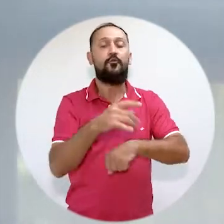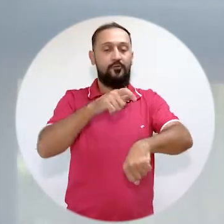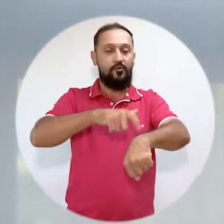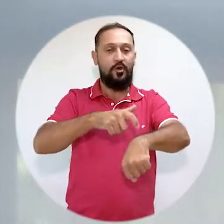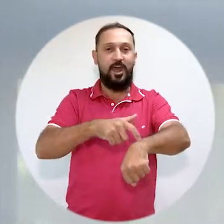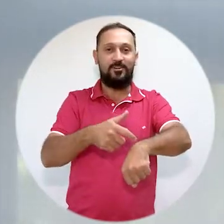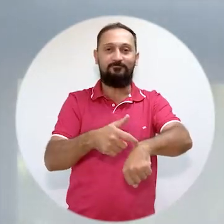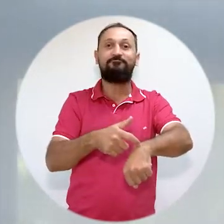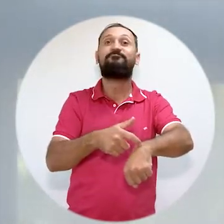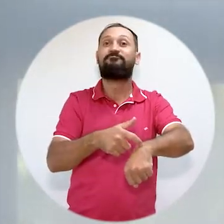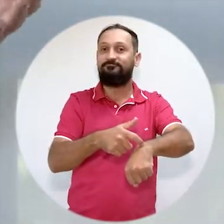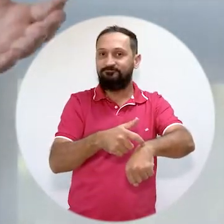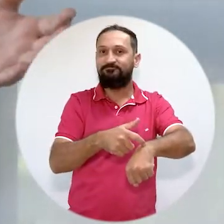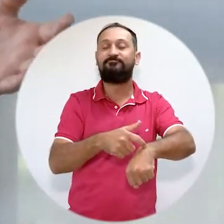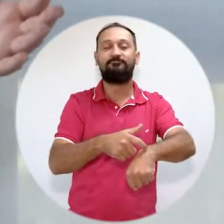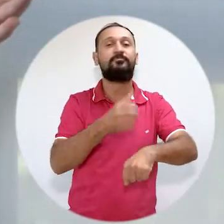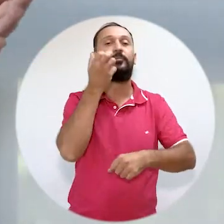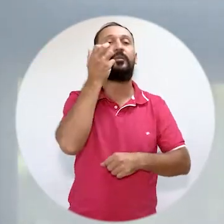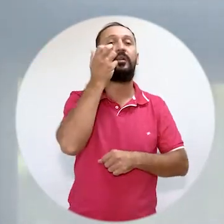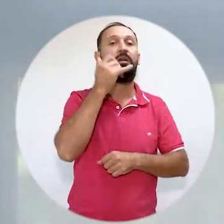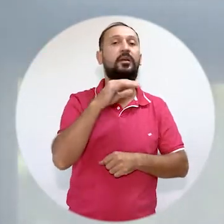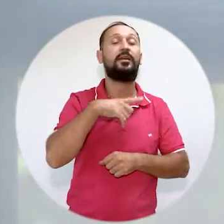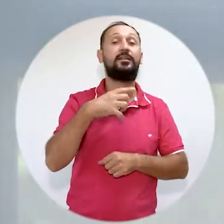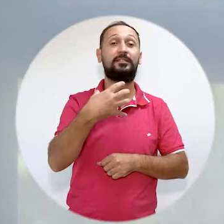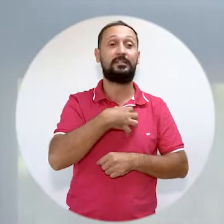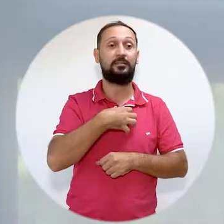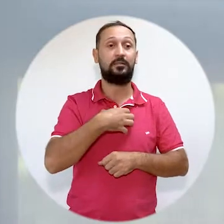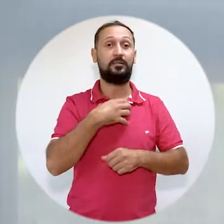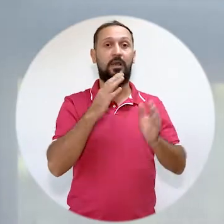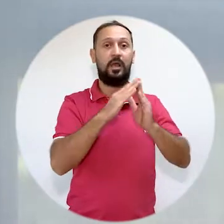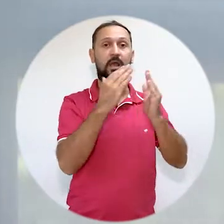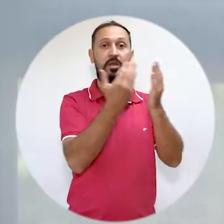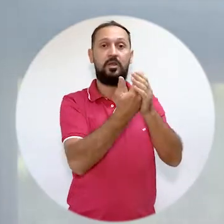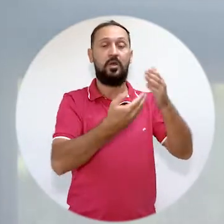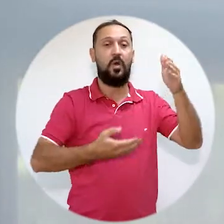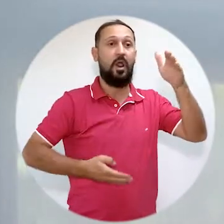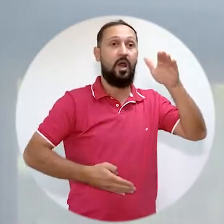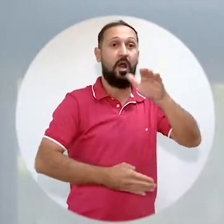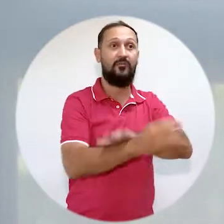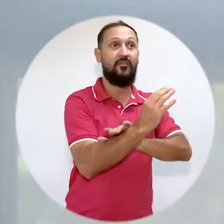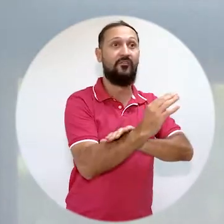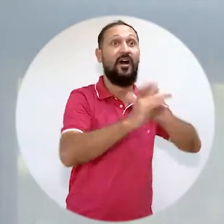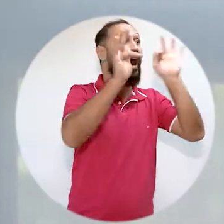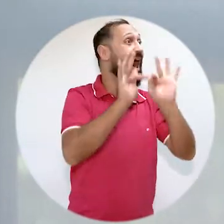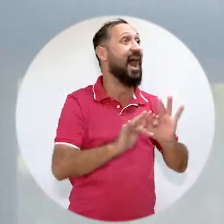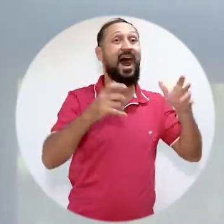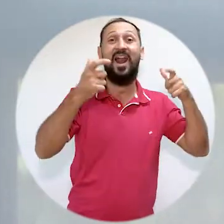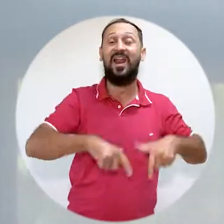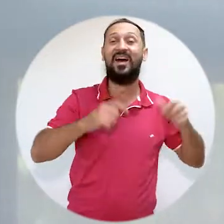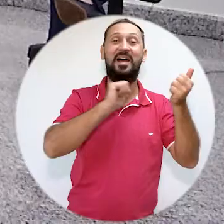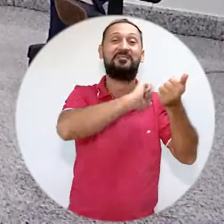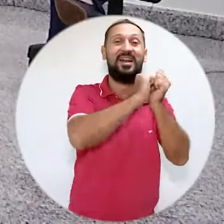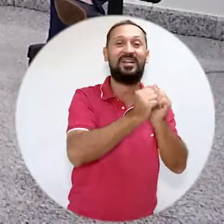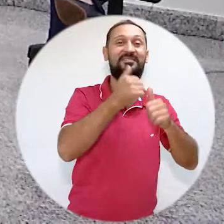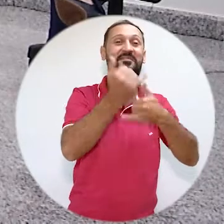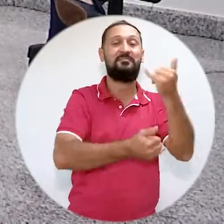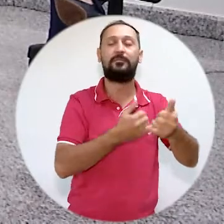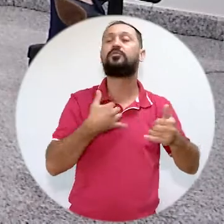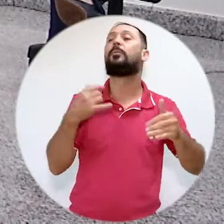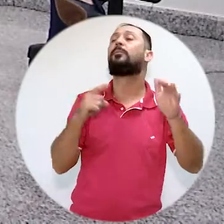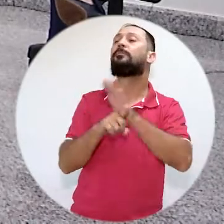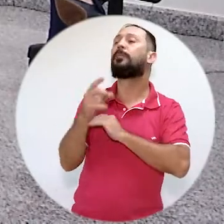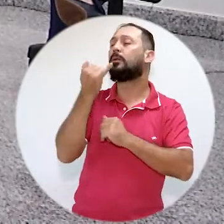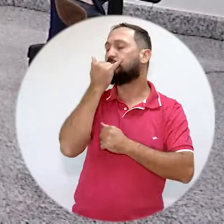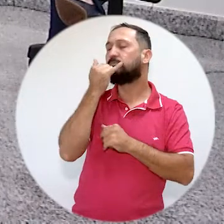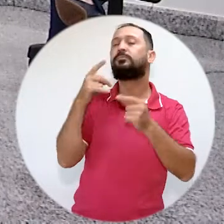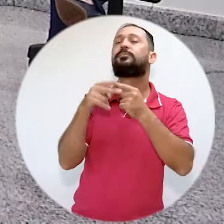novo horário, mas ao mesmo tempo, crianças que estão muito felizes por ter novo espaço de lazer. Como é que está teu filho? Desculpa